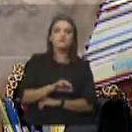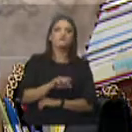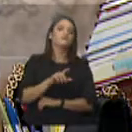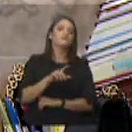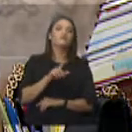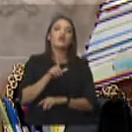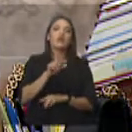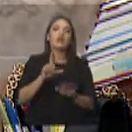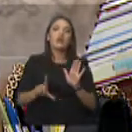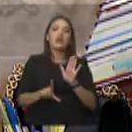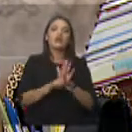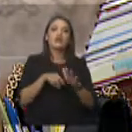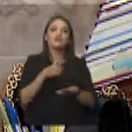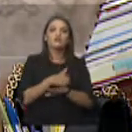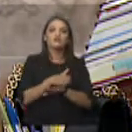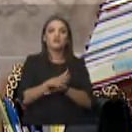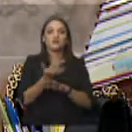Informação,